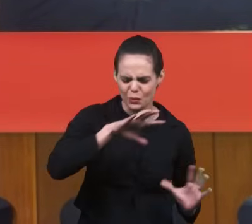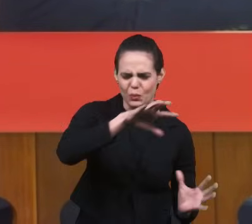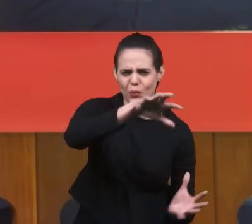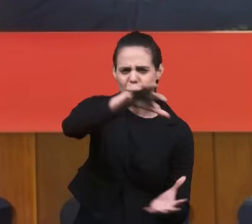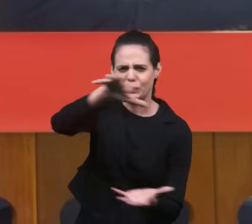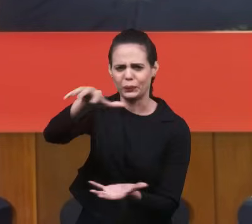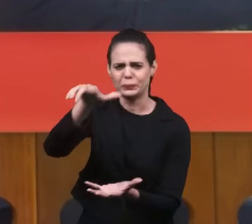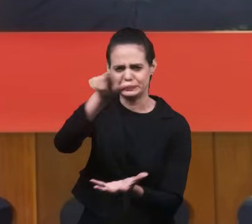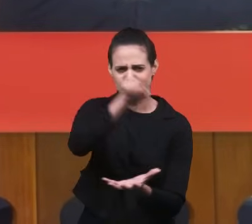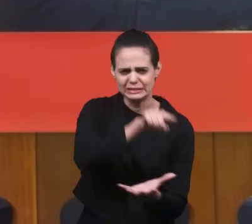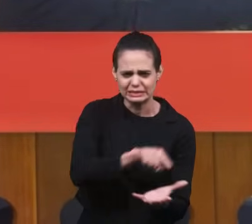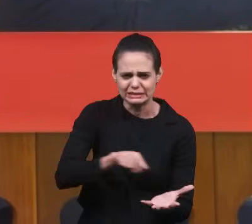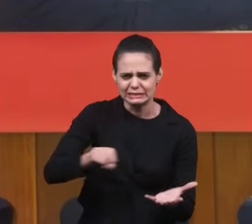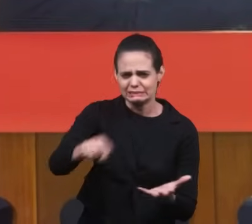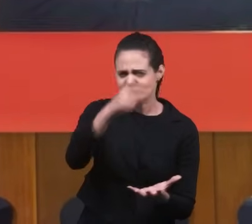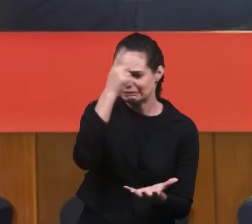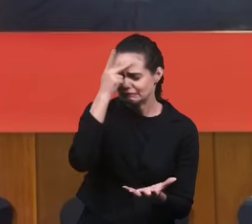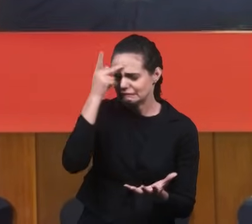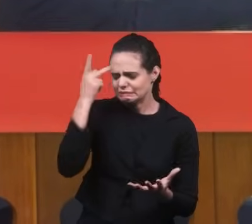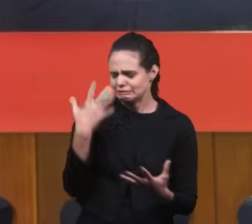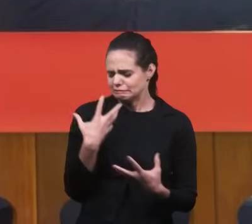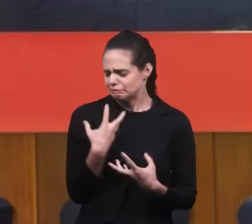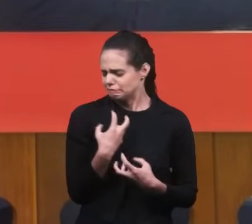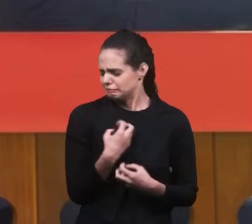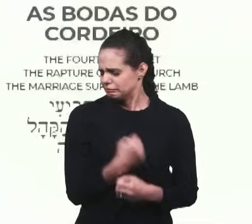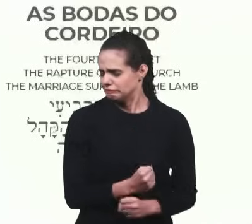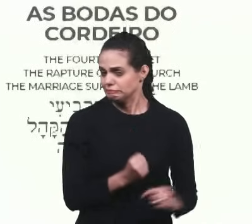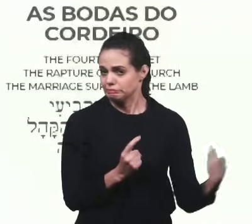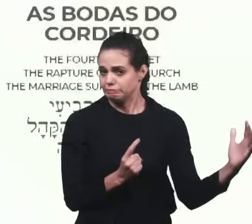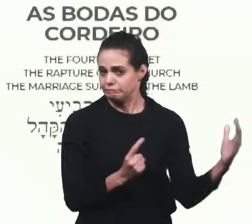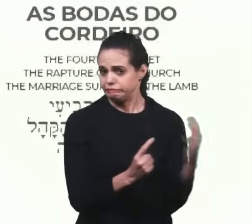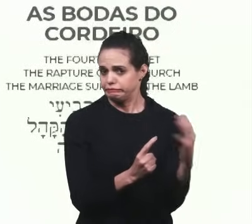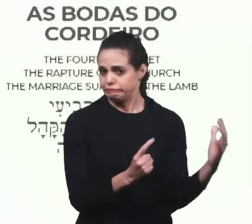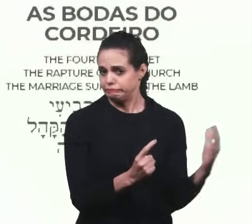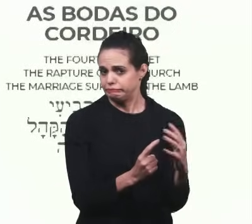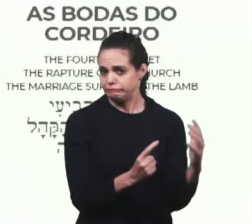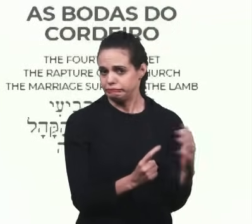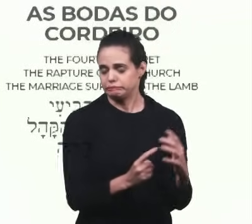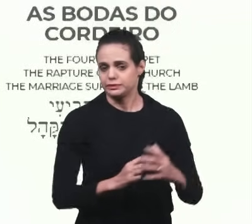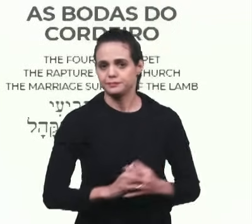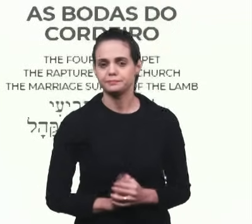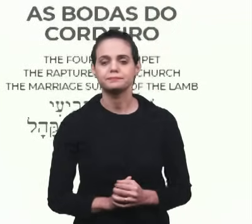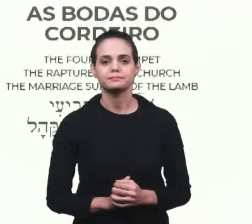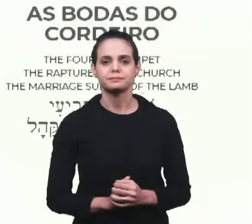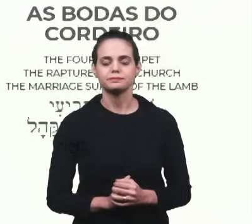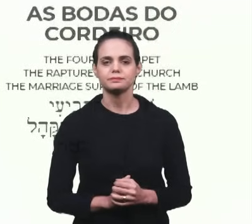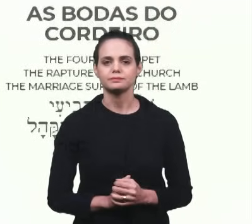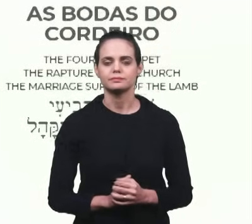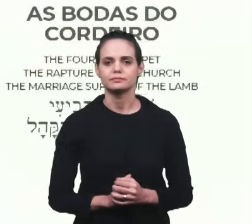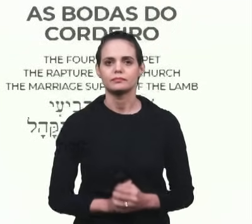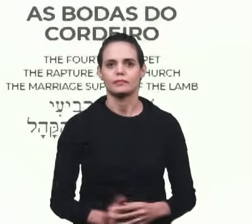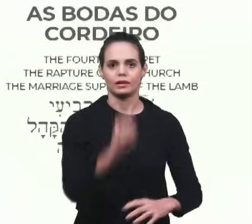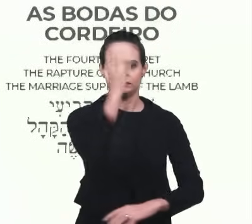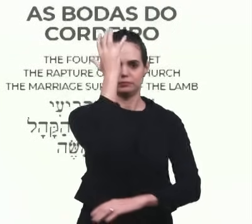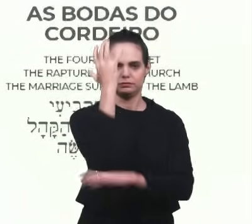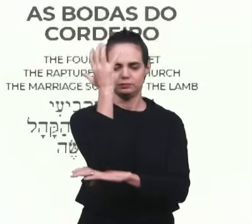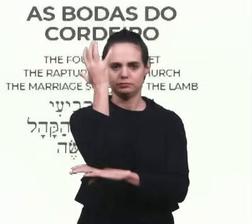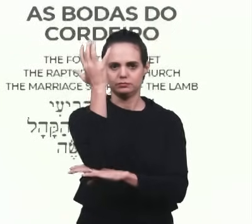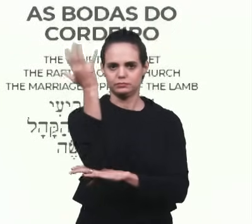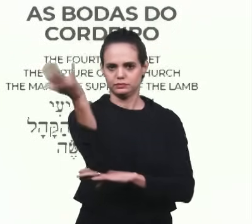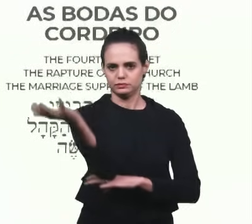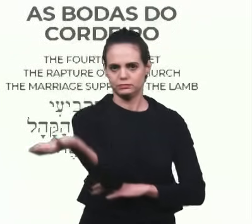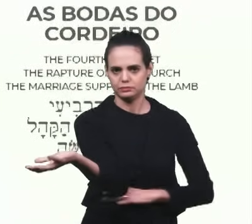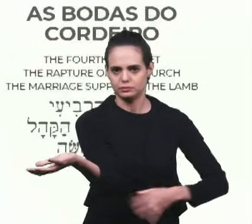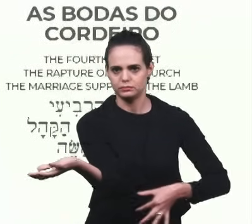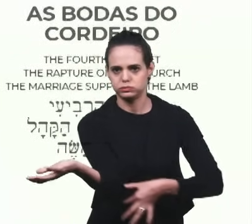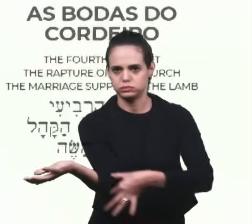problema aqui para Israel. Vamos lá para Israel. Então, o tempo, volta aí, o tempo 2000 anos. Quando chega ali,